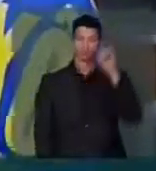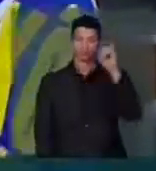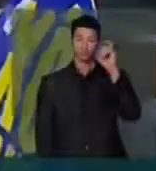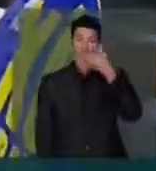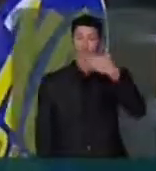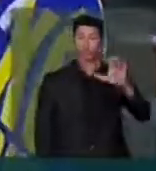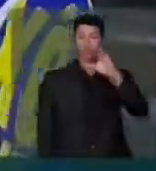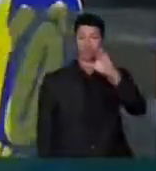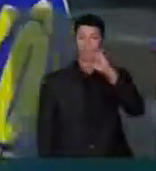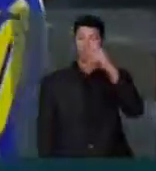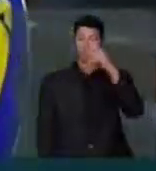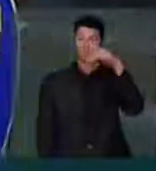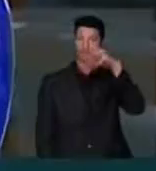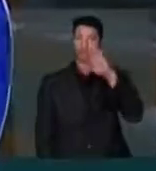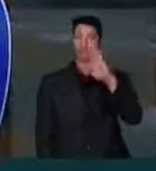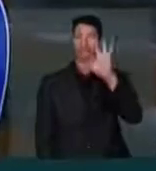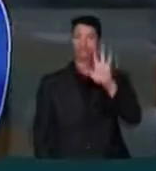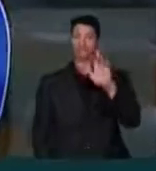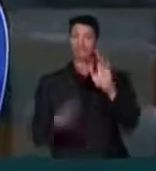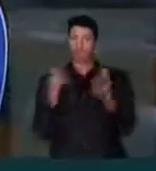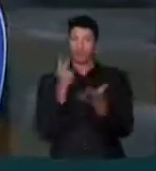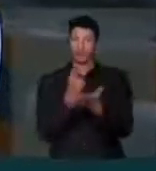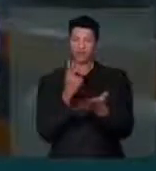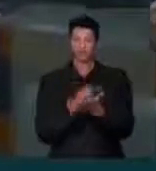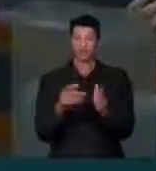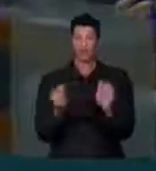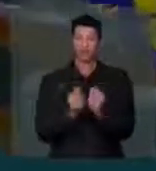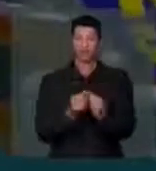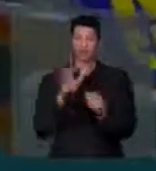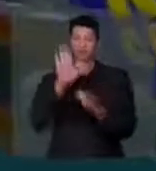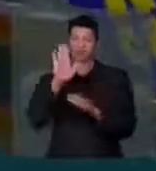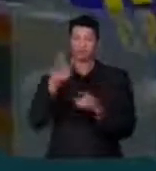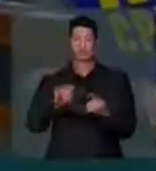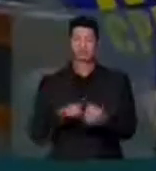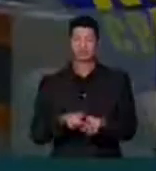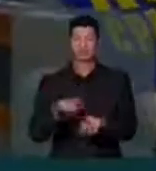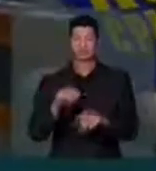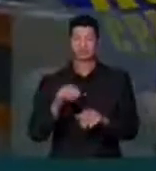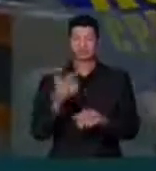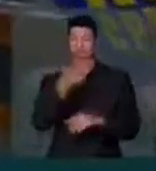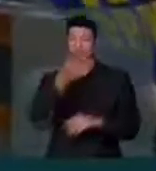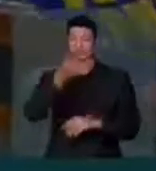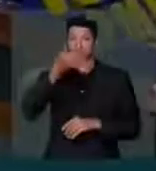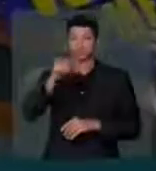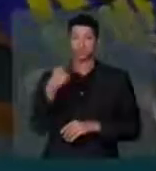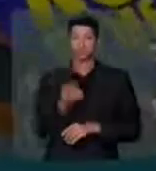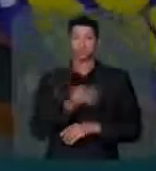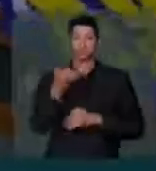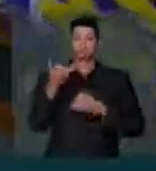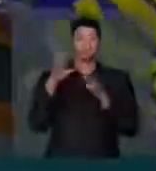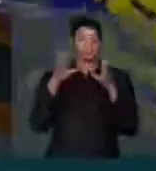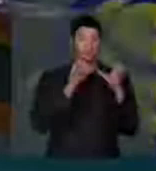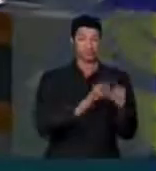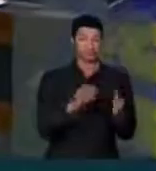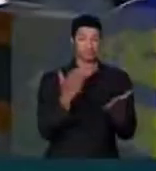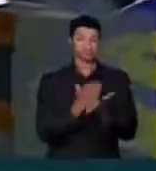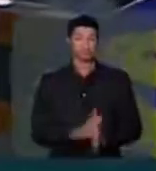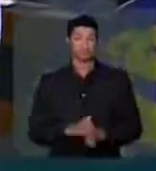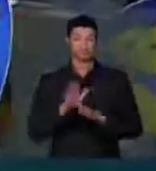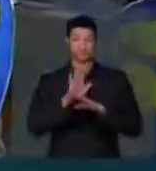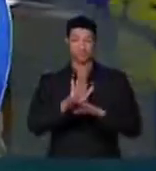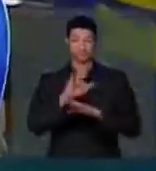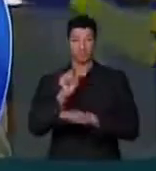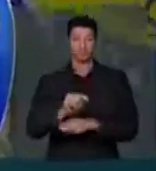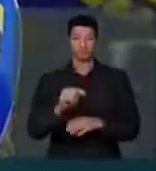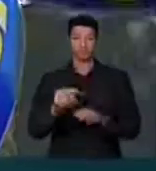CPMF, é a mesma placa com a mesma imagem para ser simbólico, né? 2010, a gente brigou para acabar essa contribuição